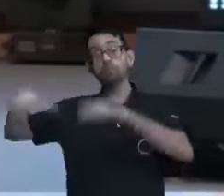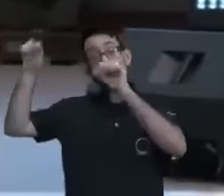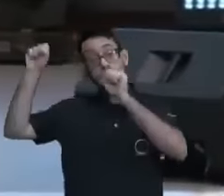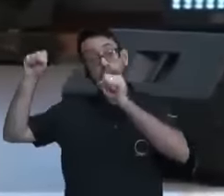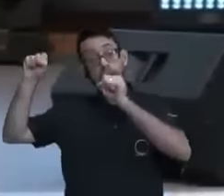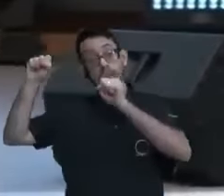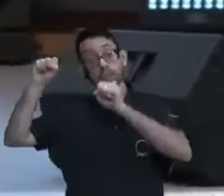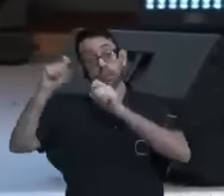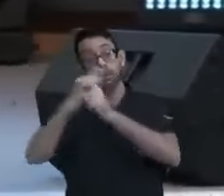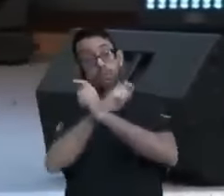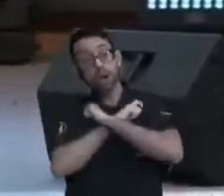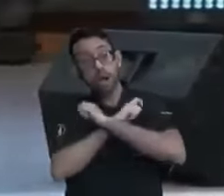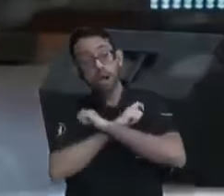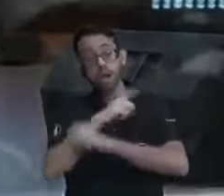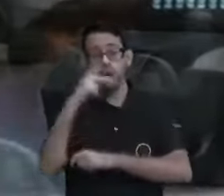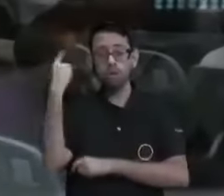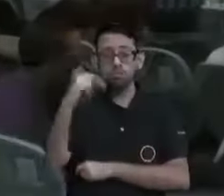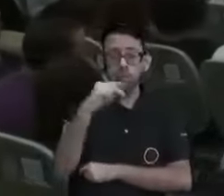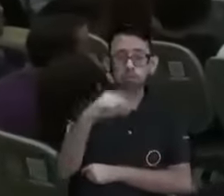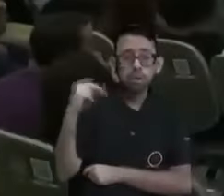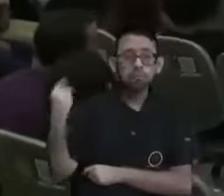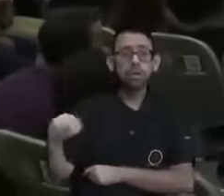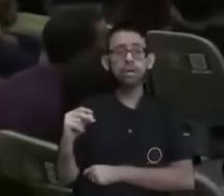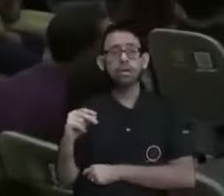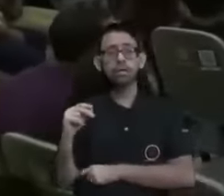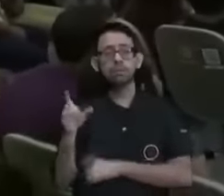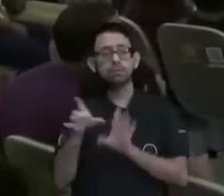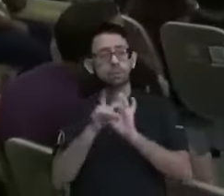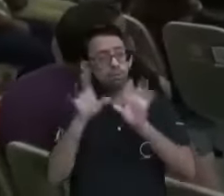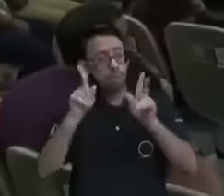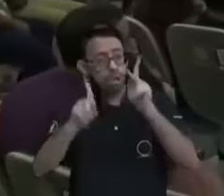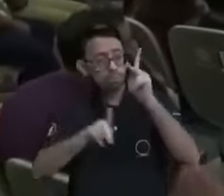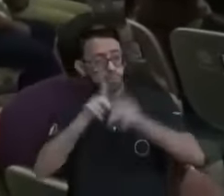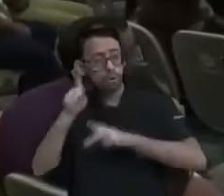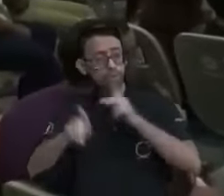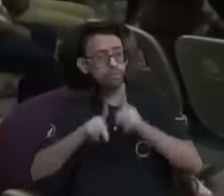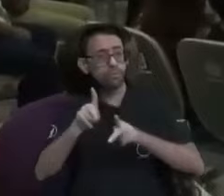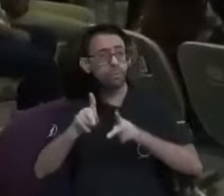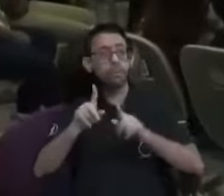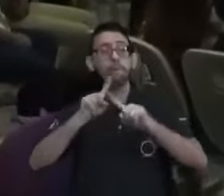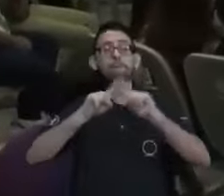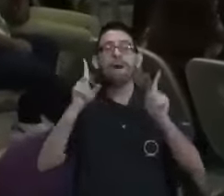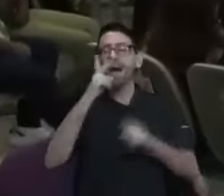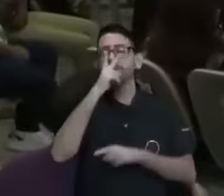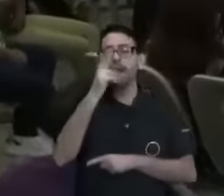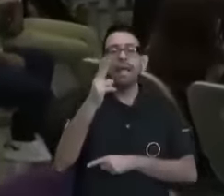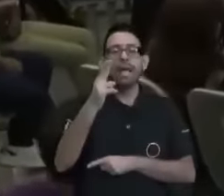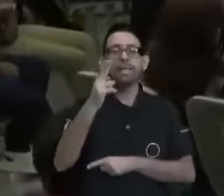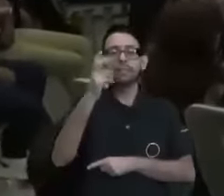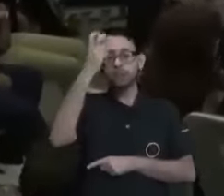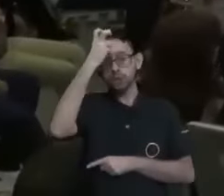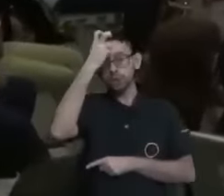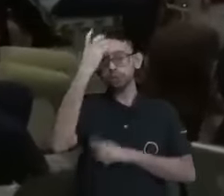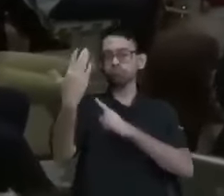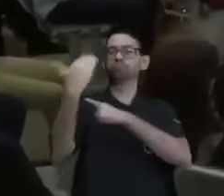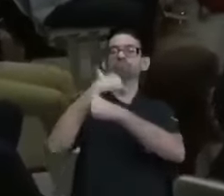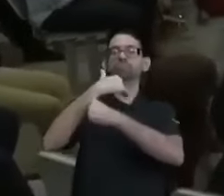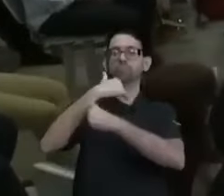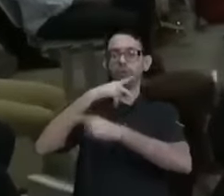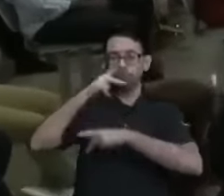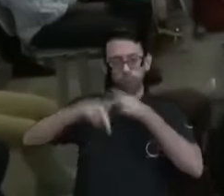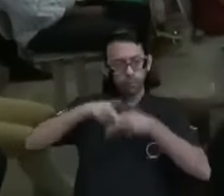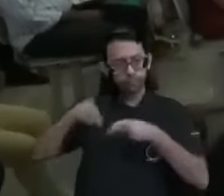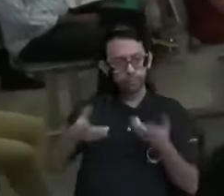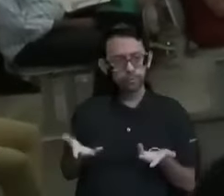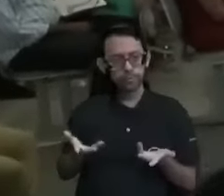caras e Liberou o povo agora tirar o Egito do Povo nem Deus por quê Porque é uma questão de mentalidade de